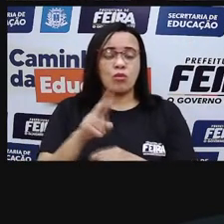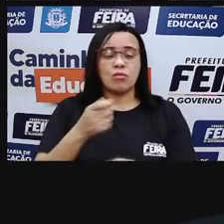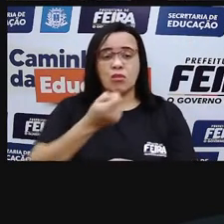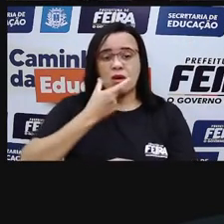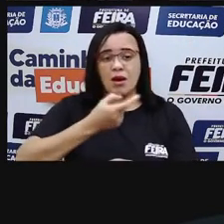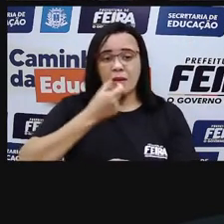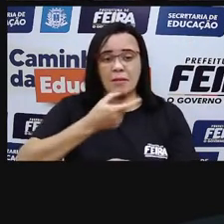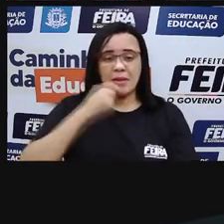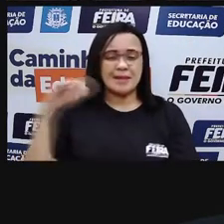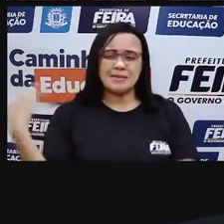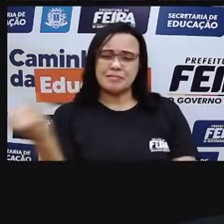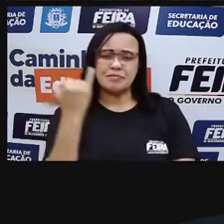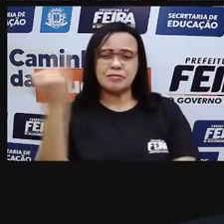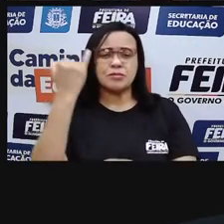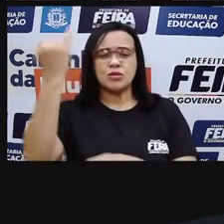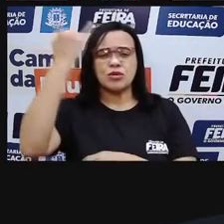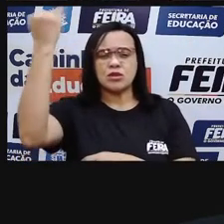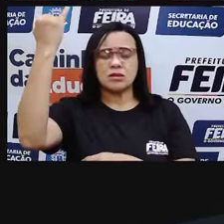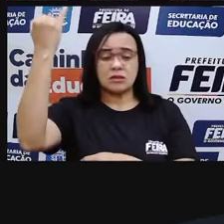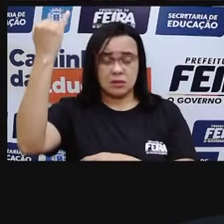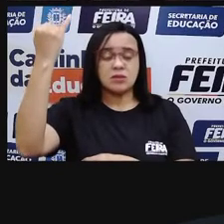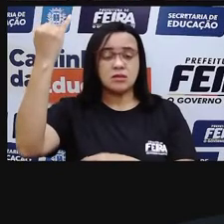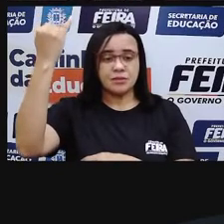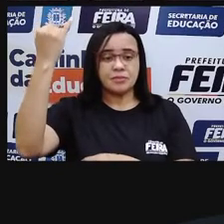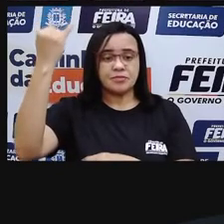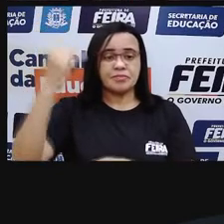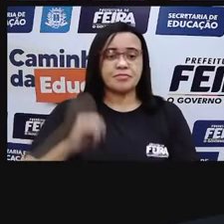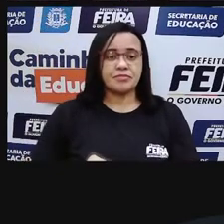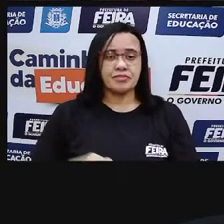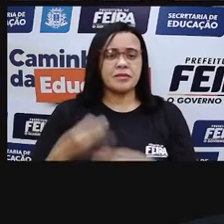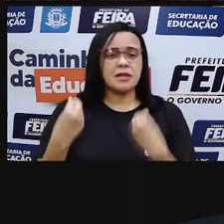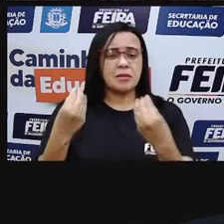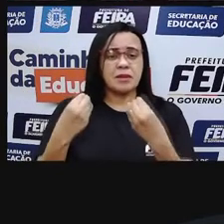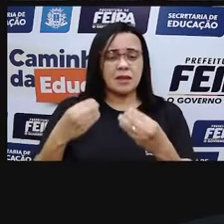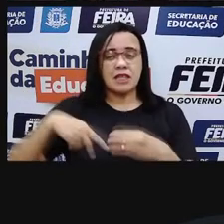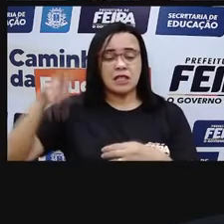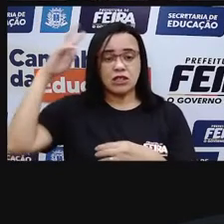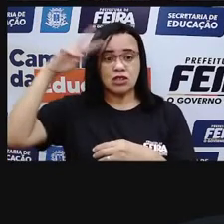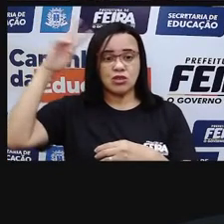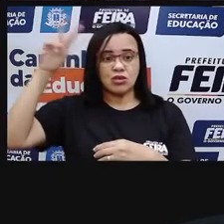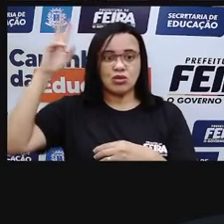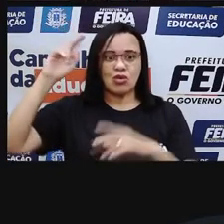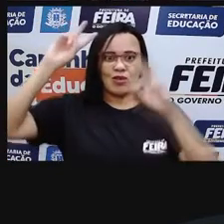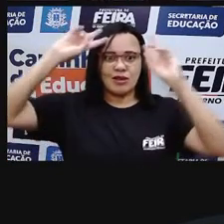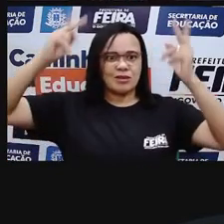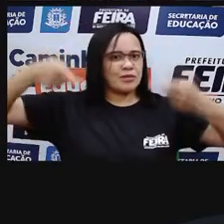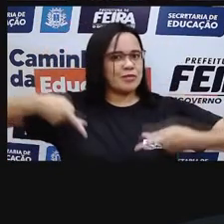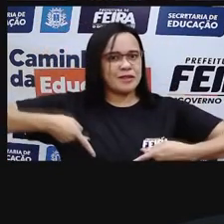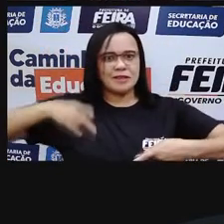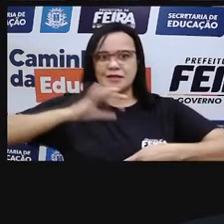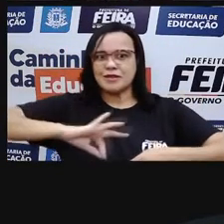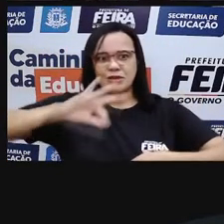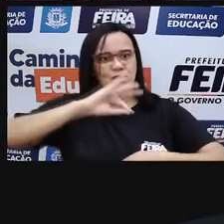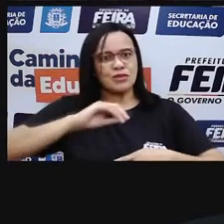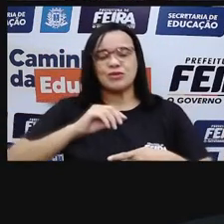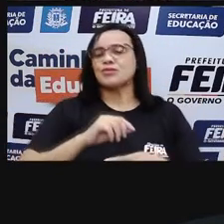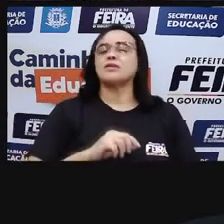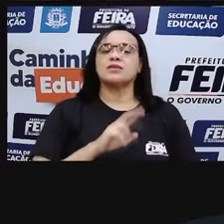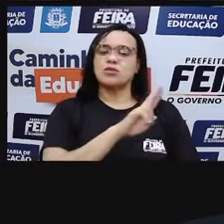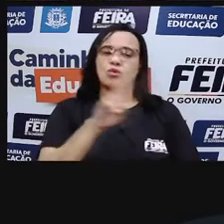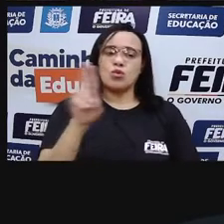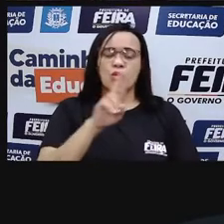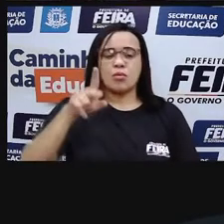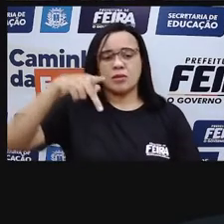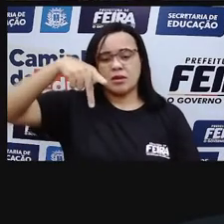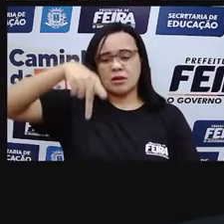continuação da nossa espécie, foi muito importante para a nossa história enquanto humanidade, né, que é a penicilina. E a gente